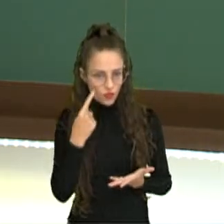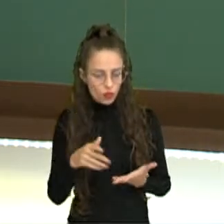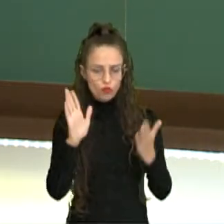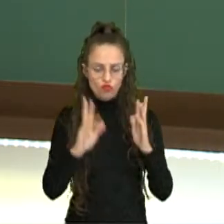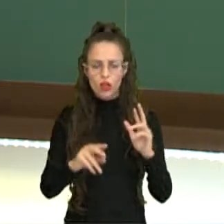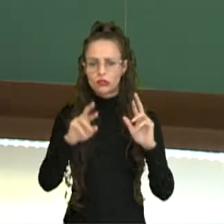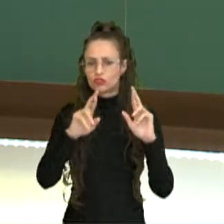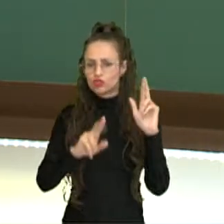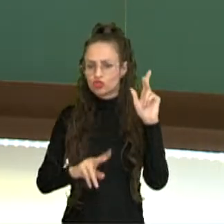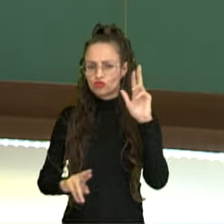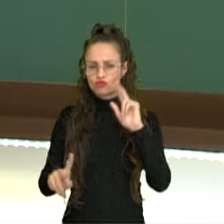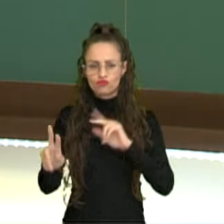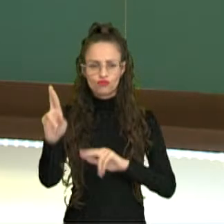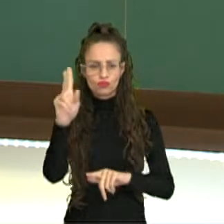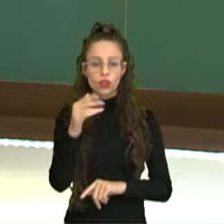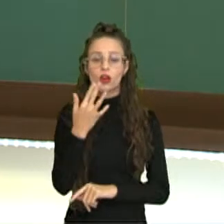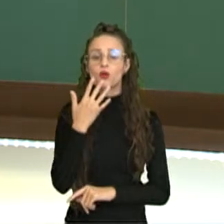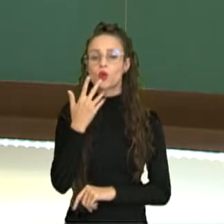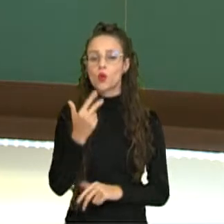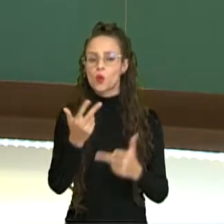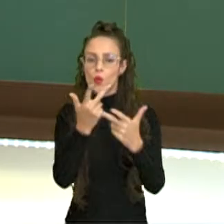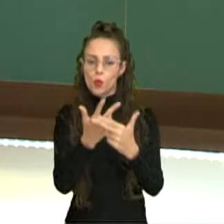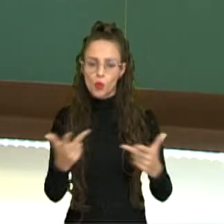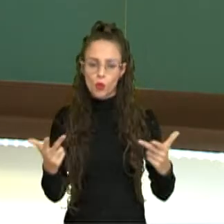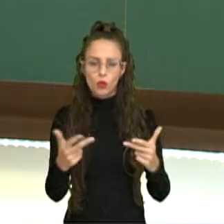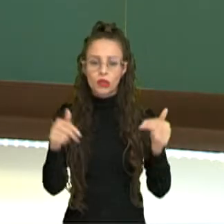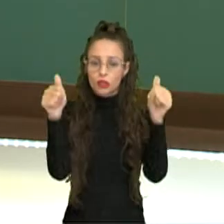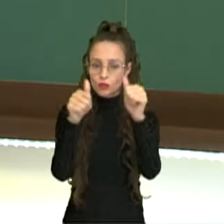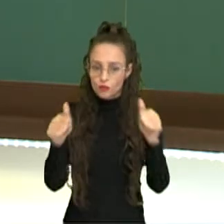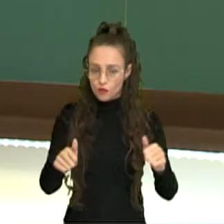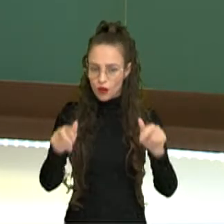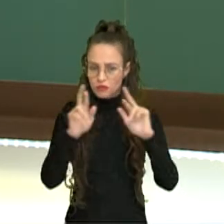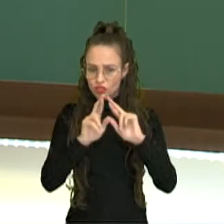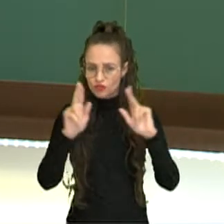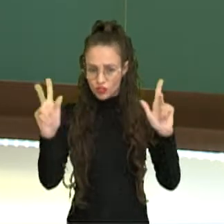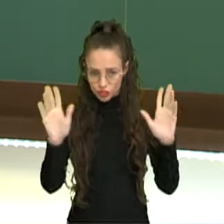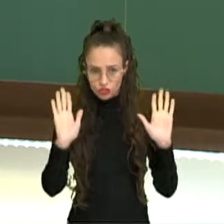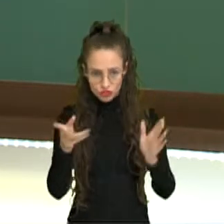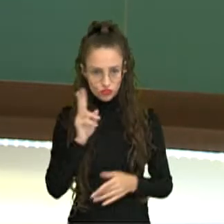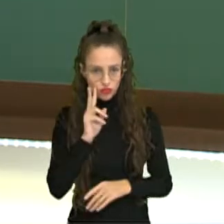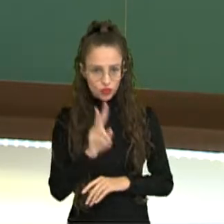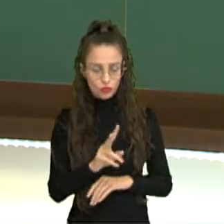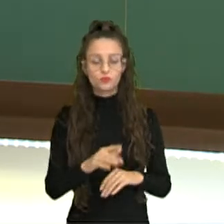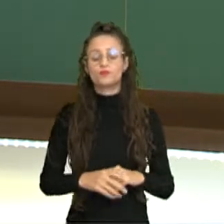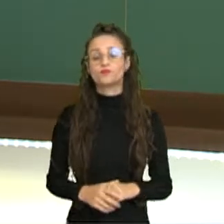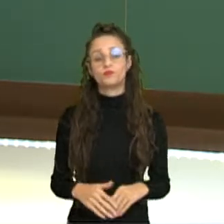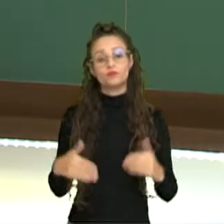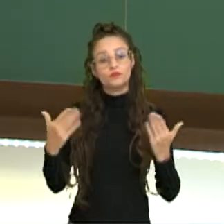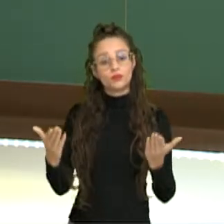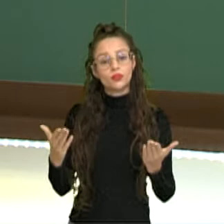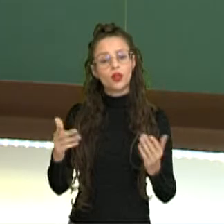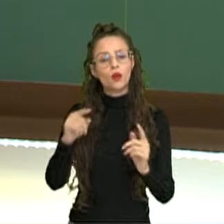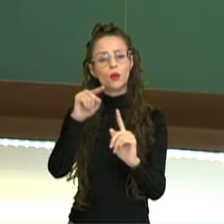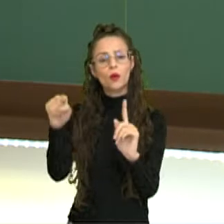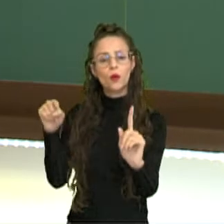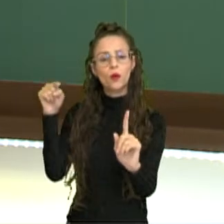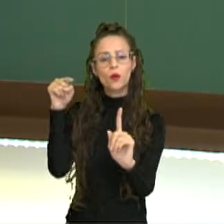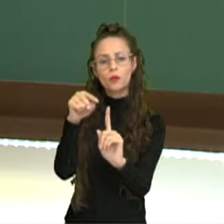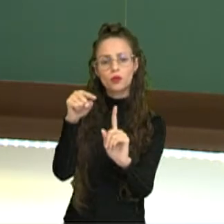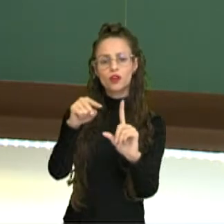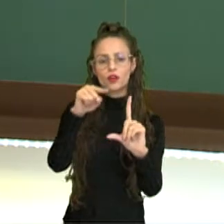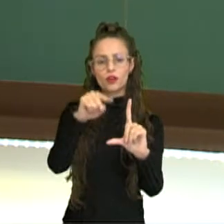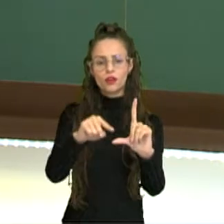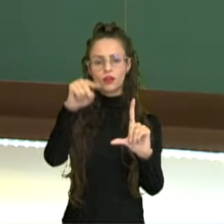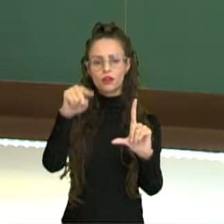modelos, com colorido diferente, formatos? Qual seria, então, a finalidade de um